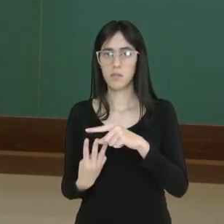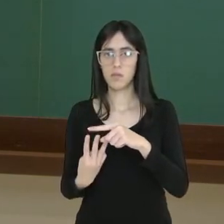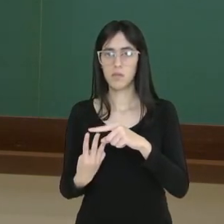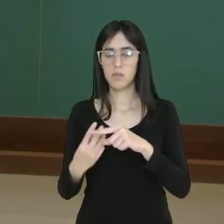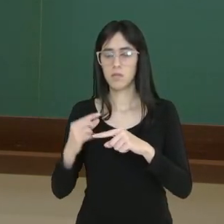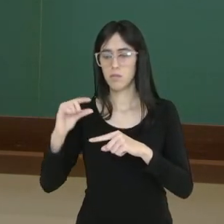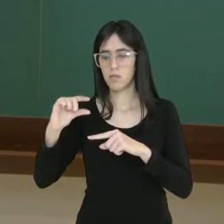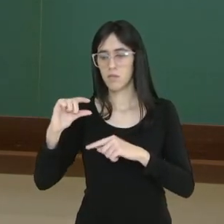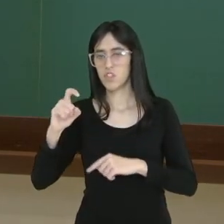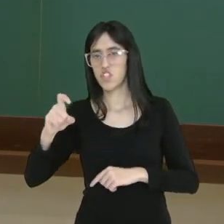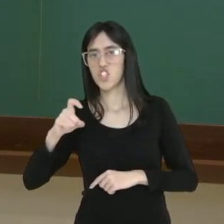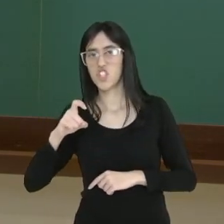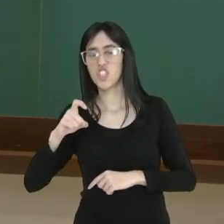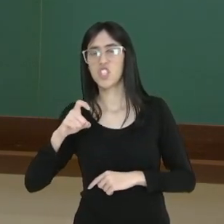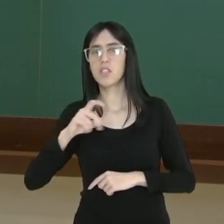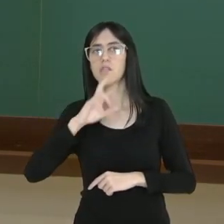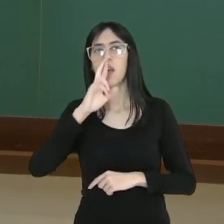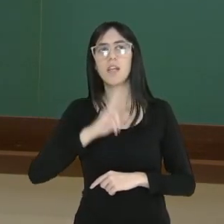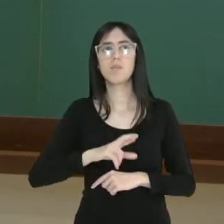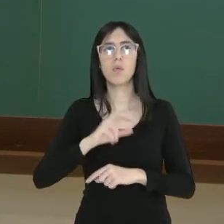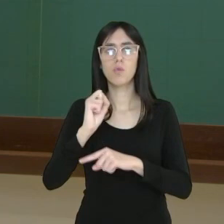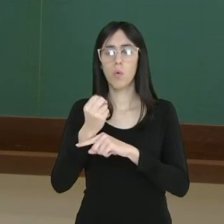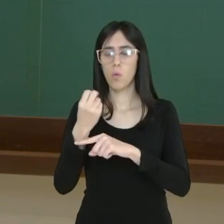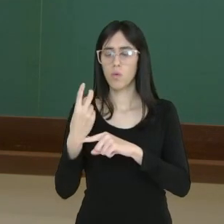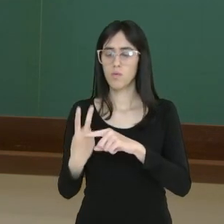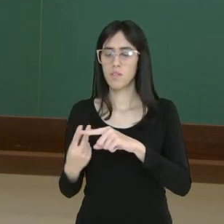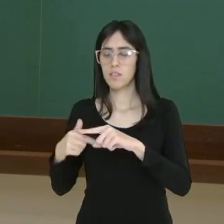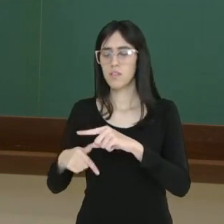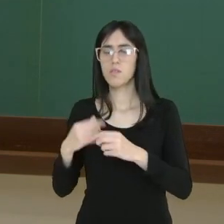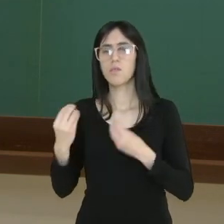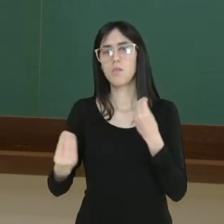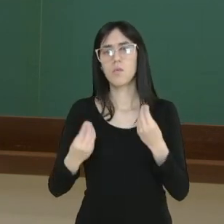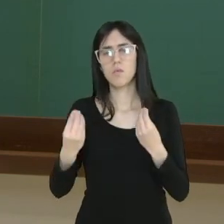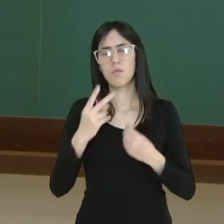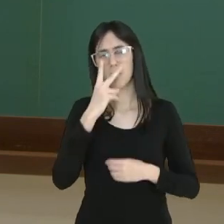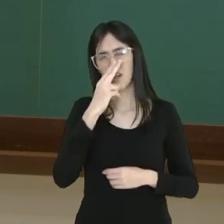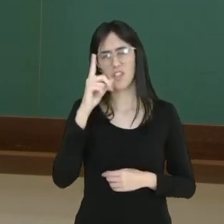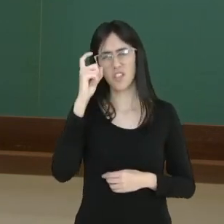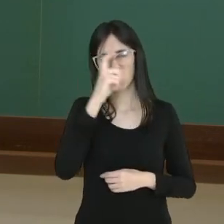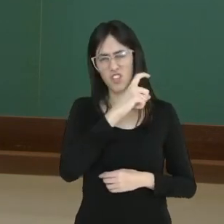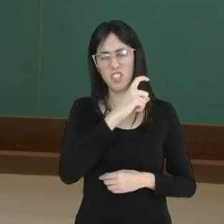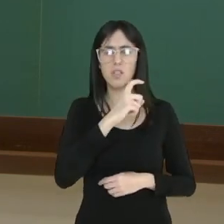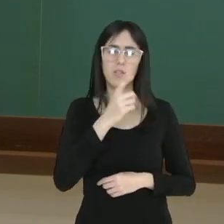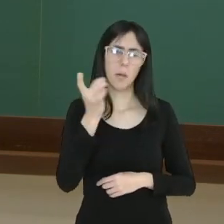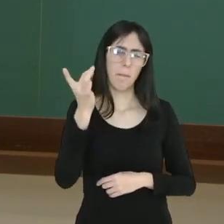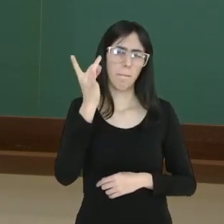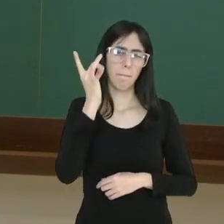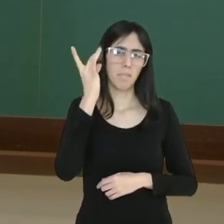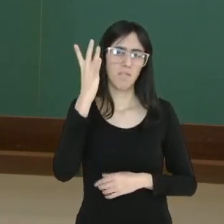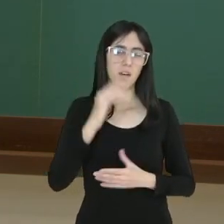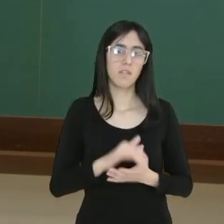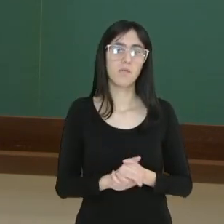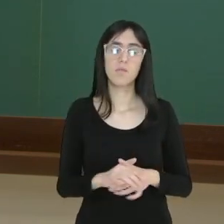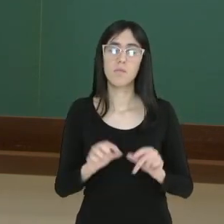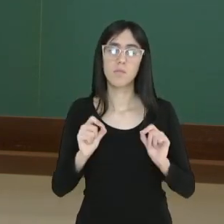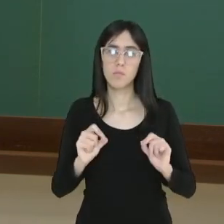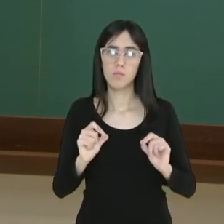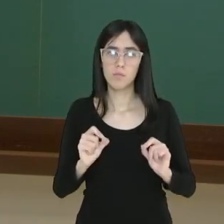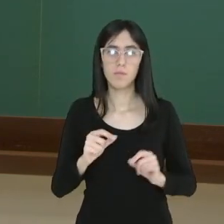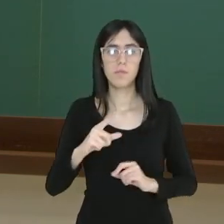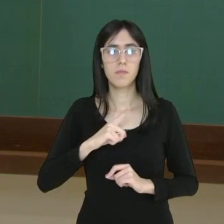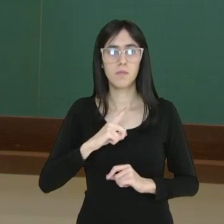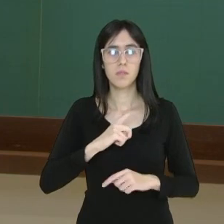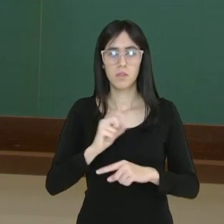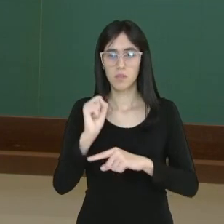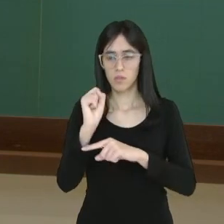que resulte em 8 sobre 27. Parece difícil, mas está fácil. Por quê? Tanto